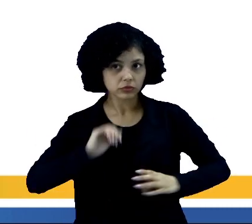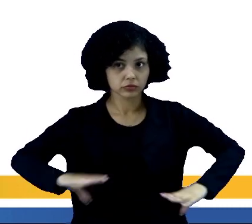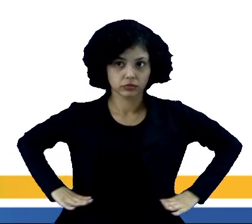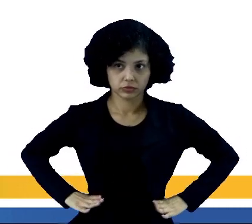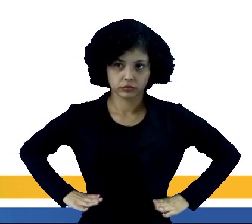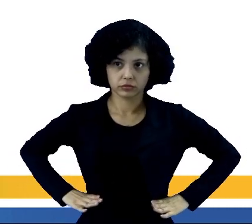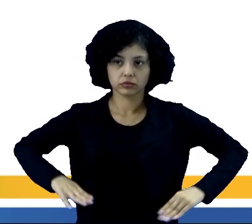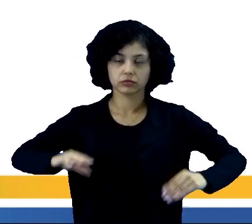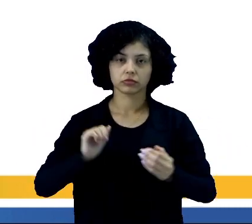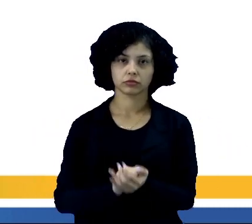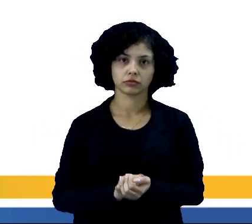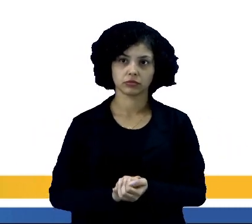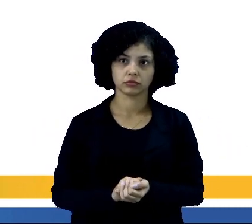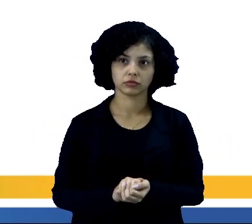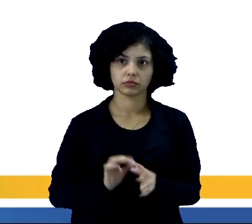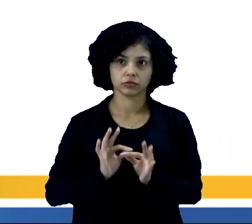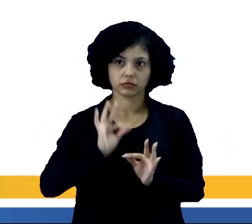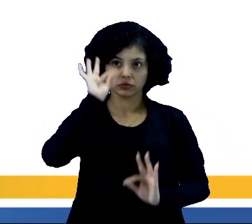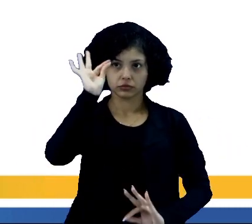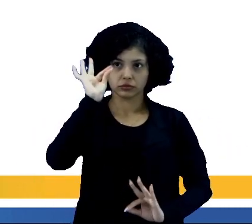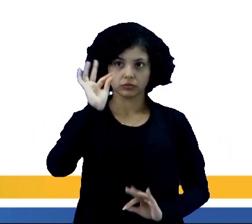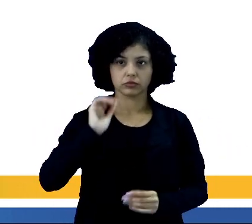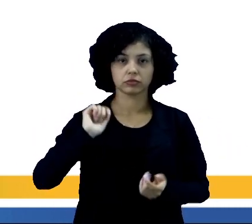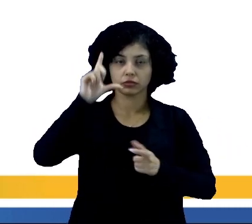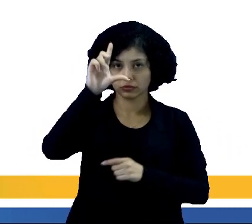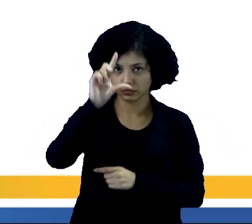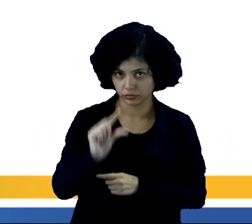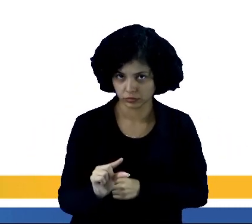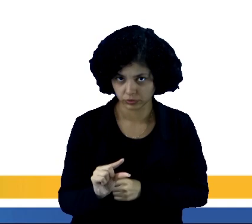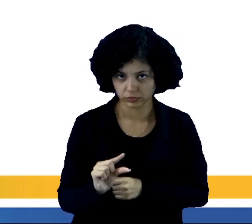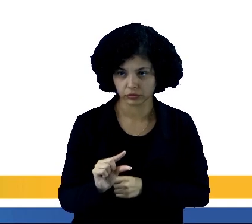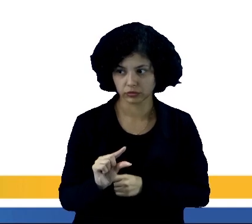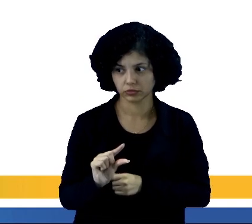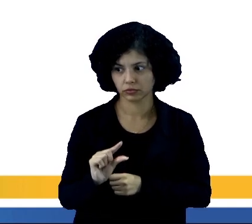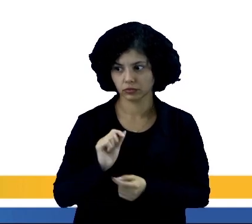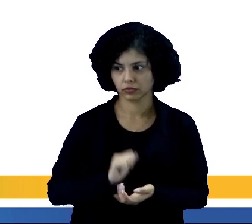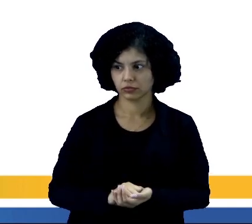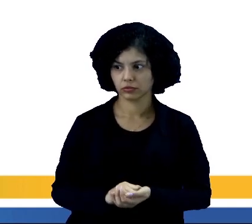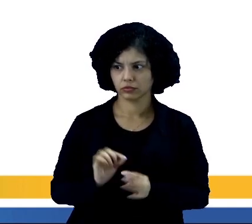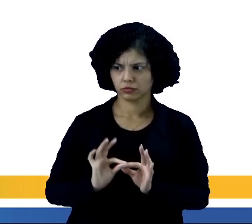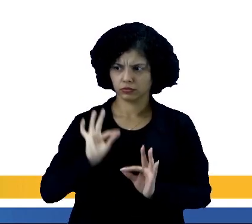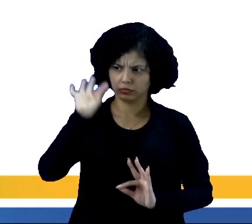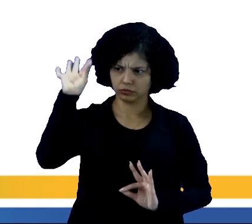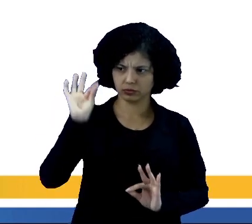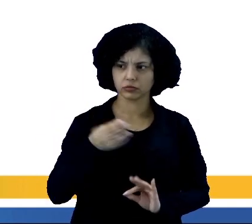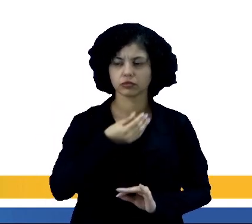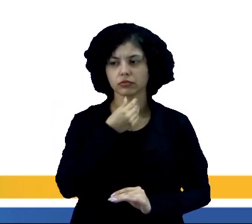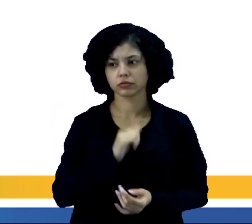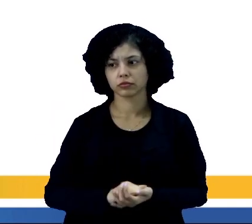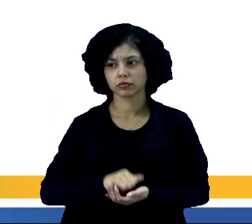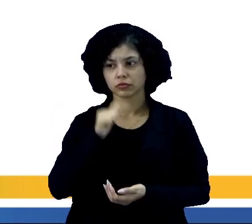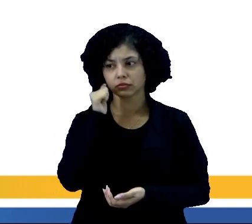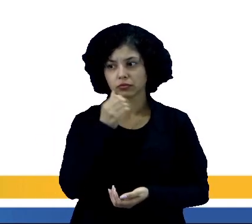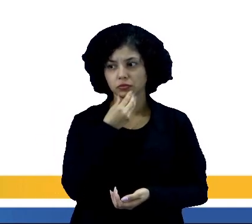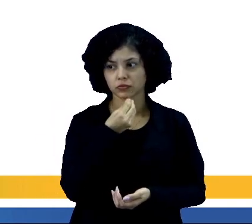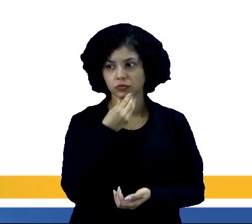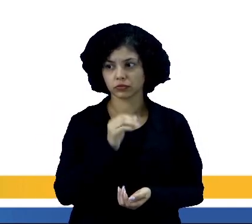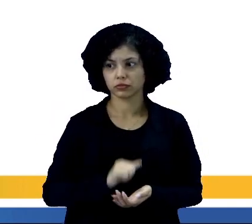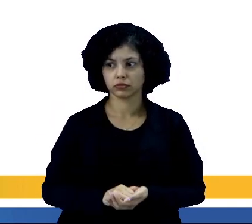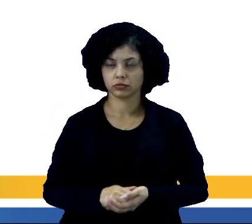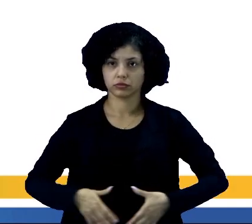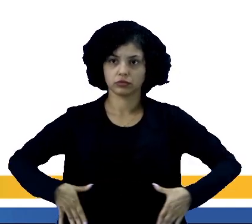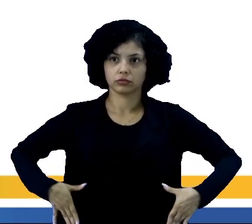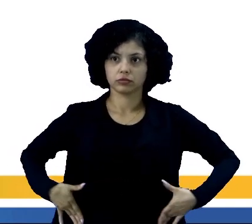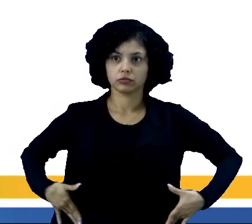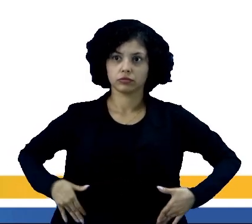das meninas. O comprimento das pernas das meninas são maiores em relação ao dos meninos e a pelve